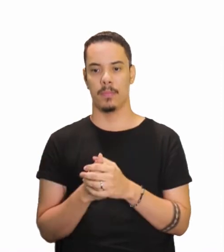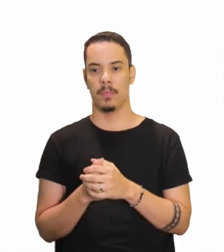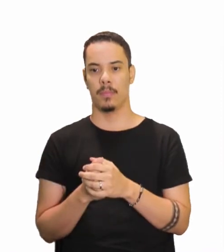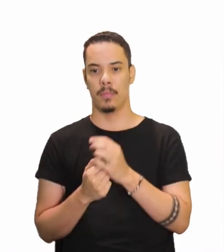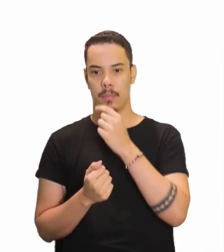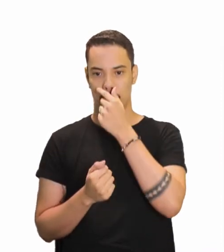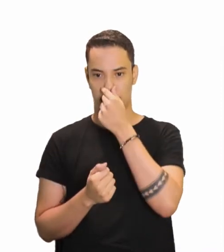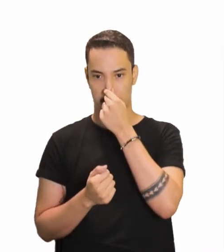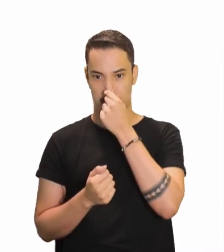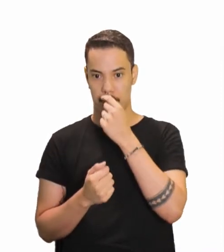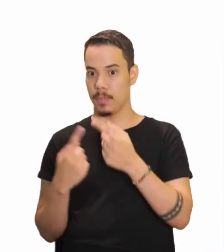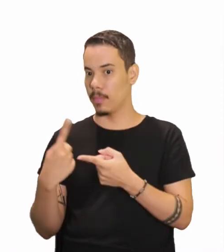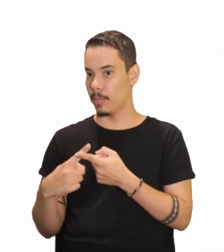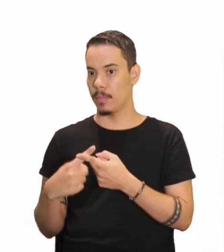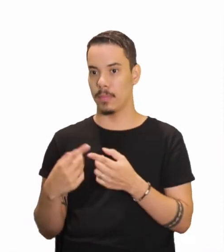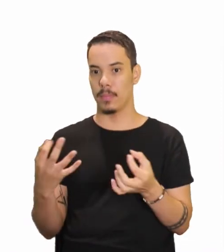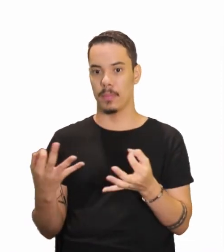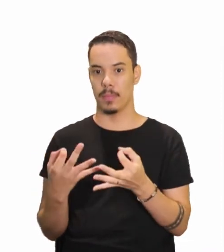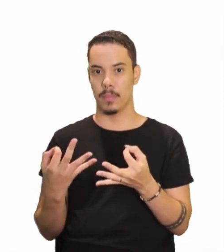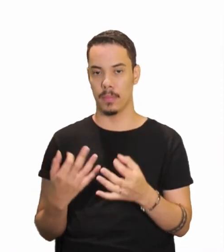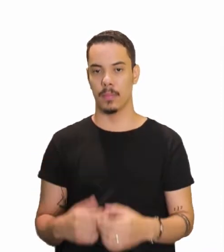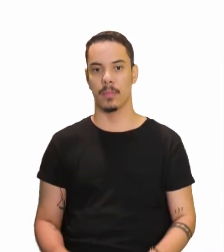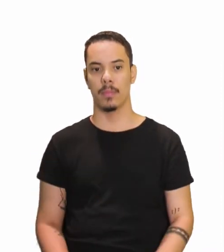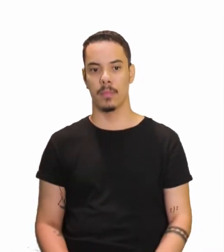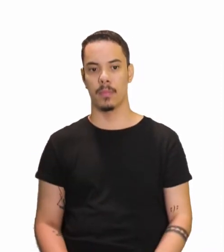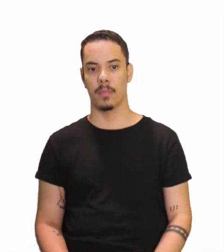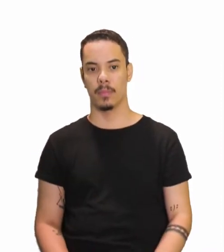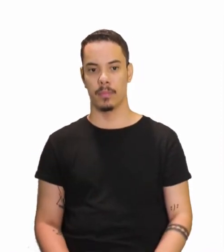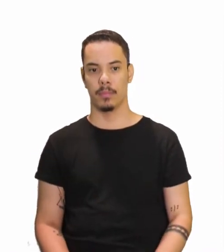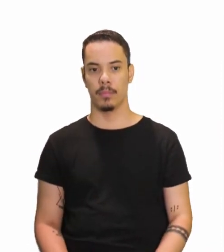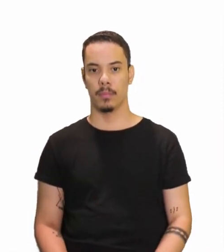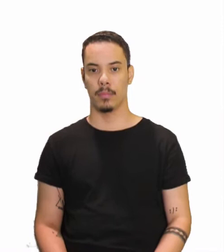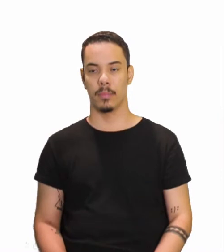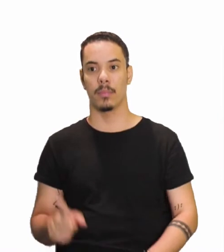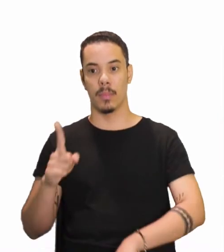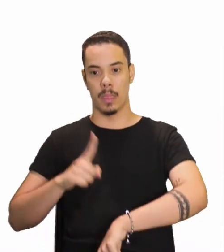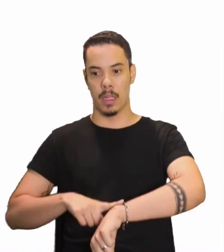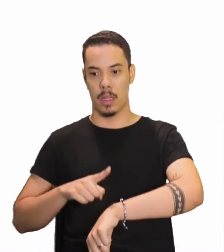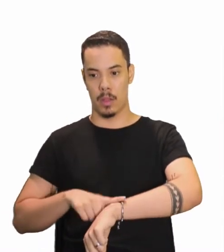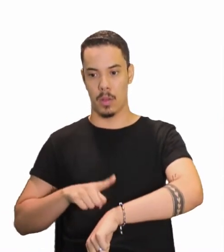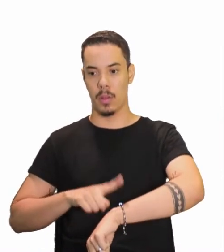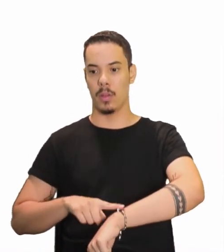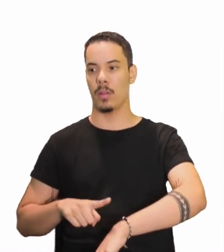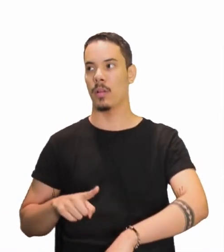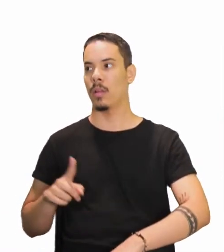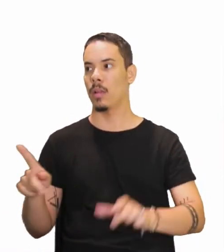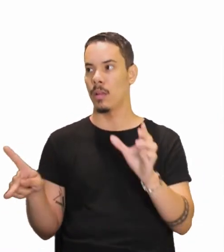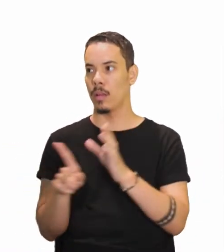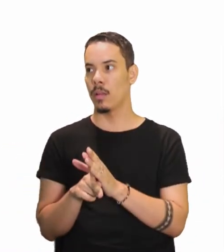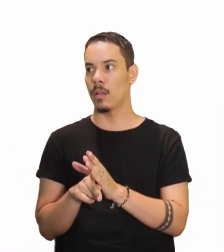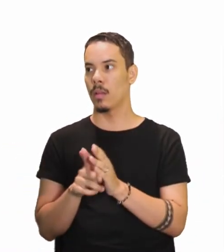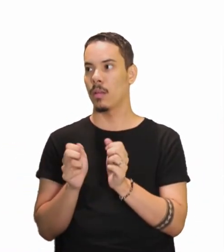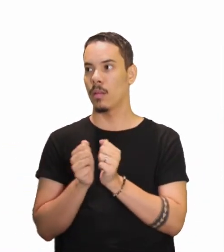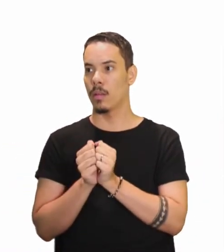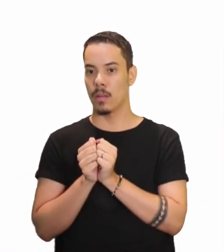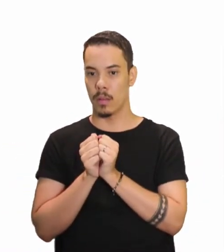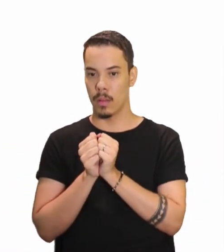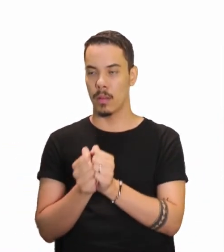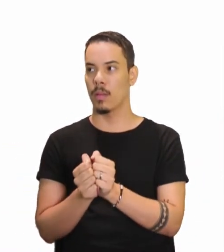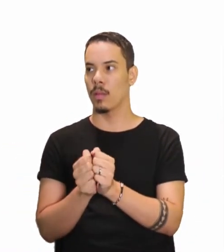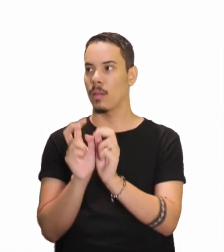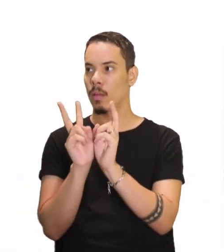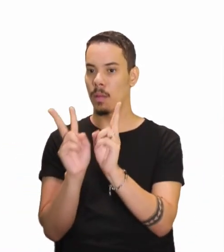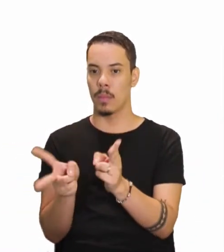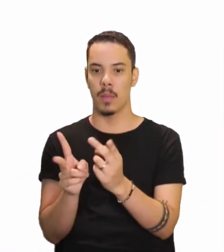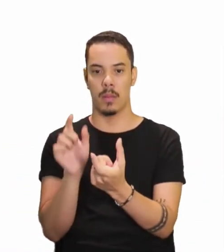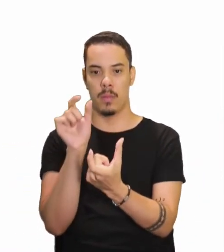Por que eles são perfeitos também? Porque eles só na hora da separação eles permanecem juntinho na